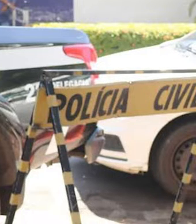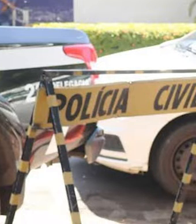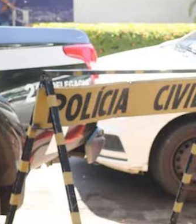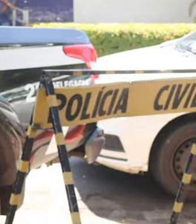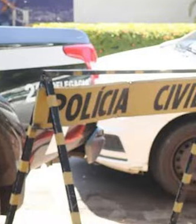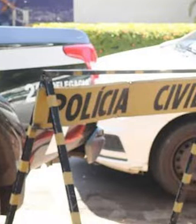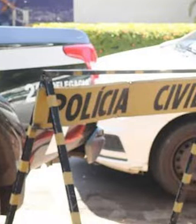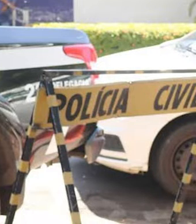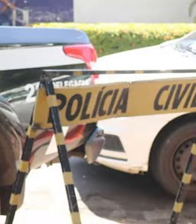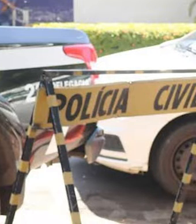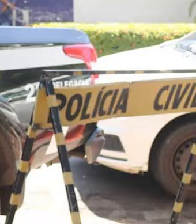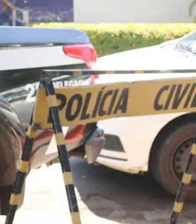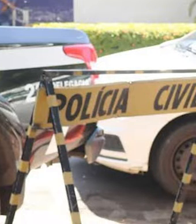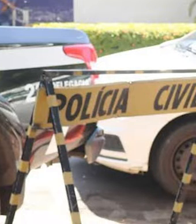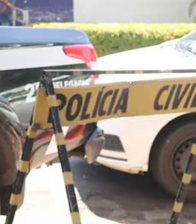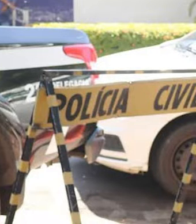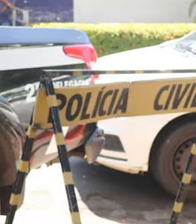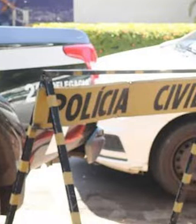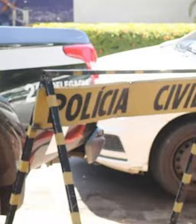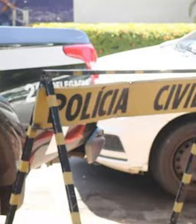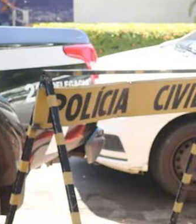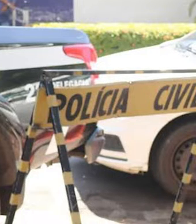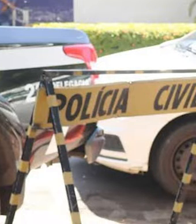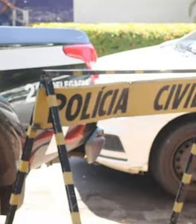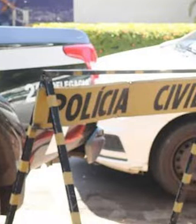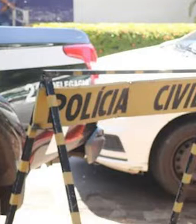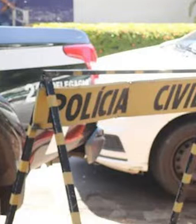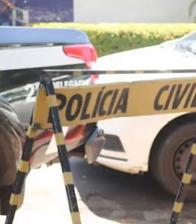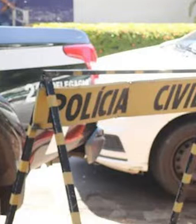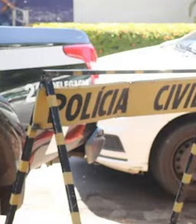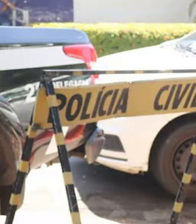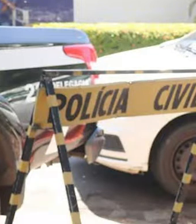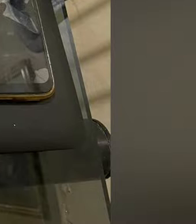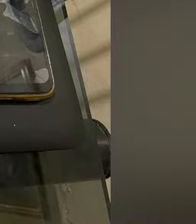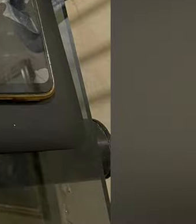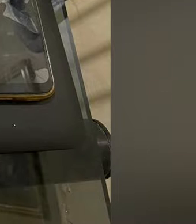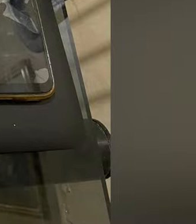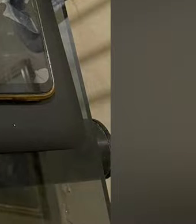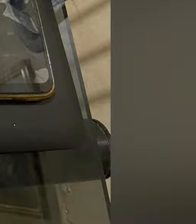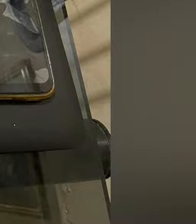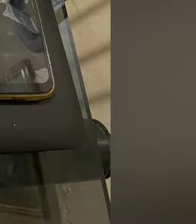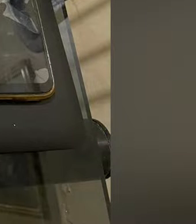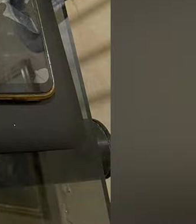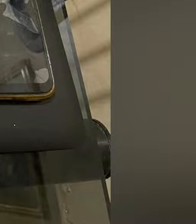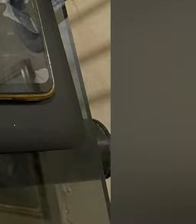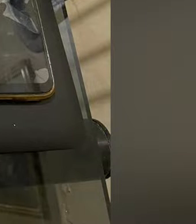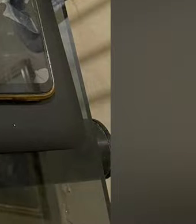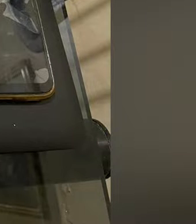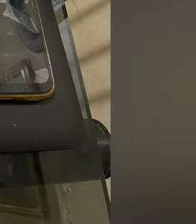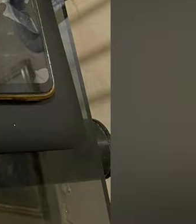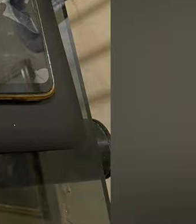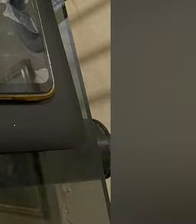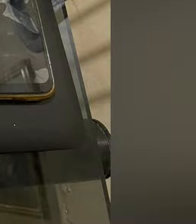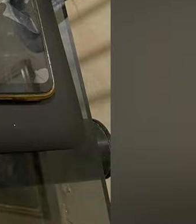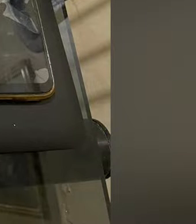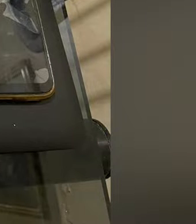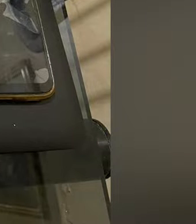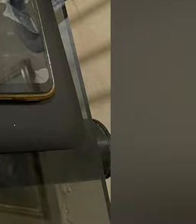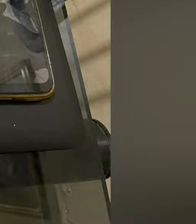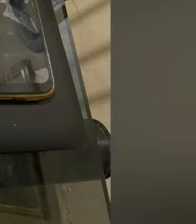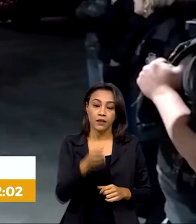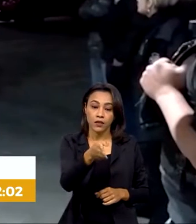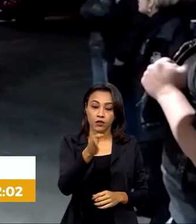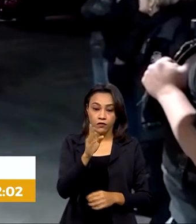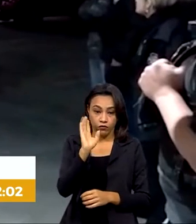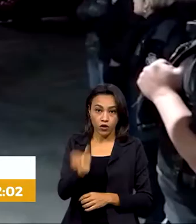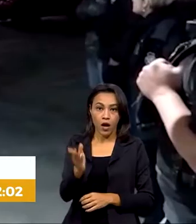policiais civis de 18 estados Amazonas Bahia Ceará distrito Federal Espírito Santo Goiás Maranhão Minas